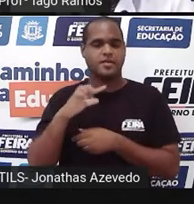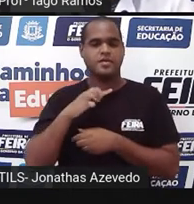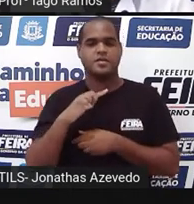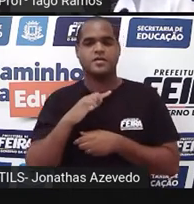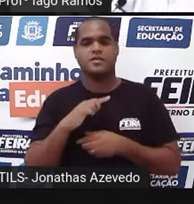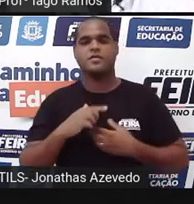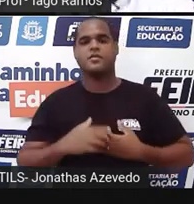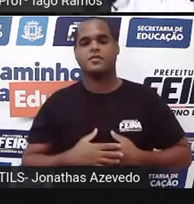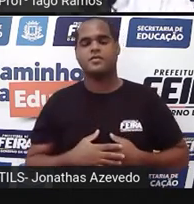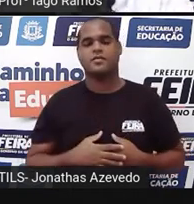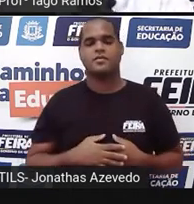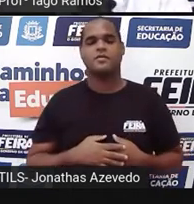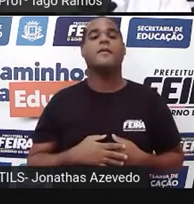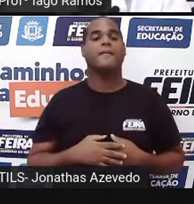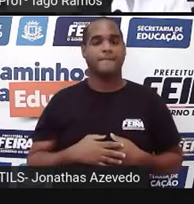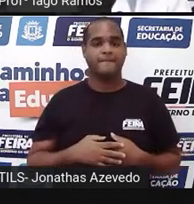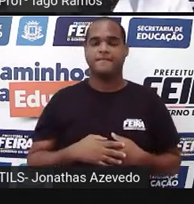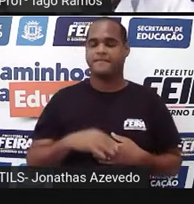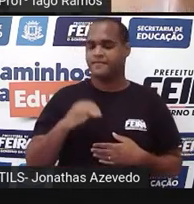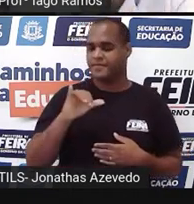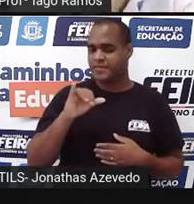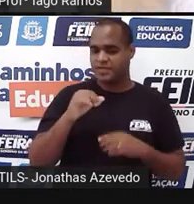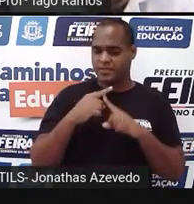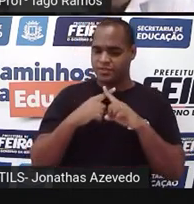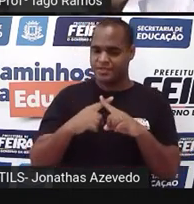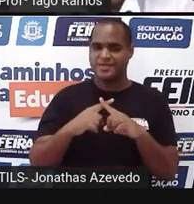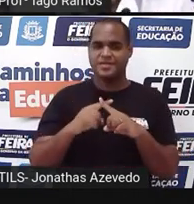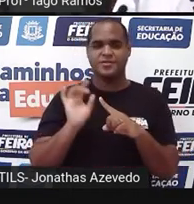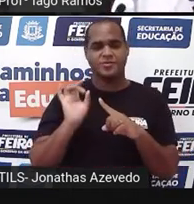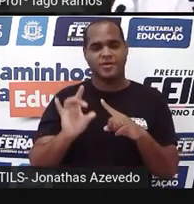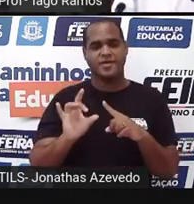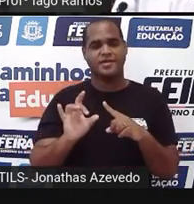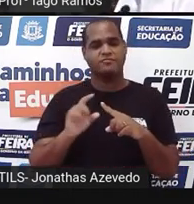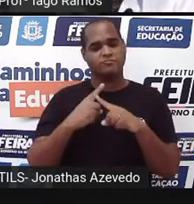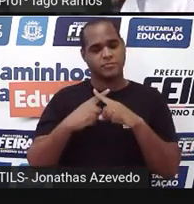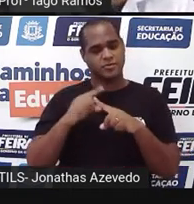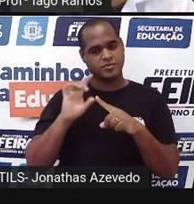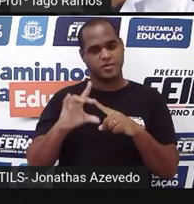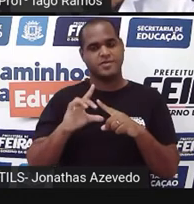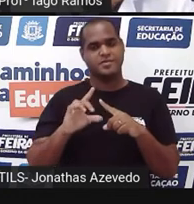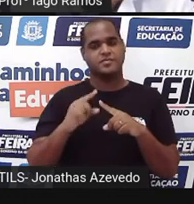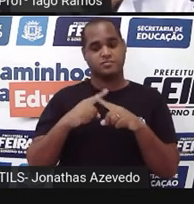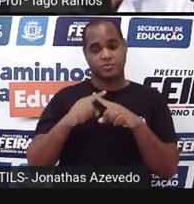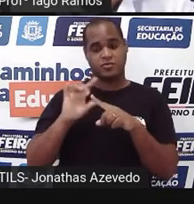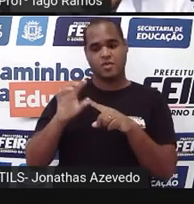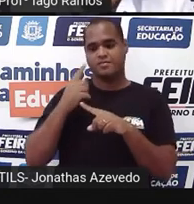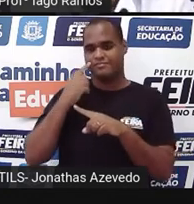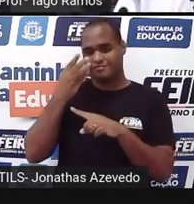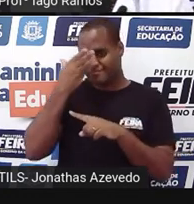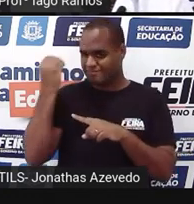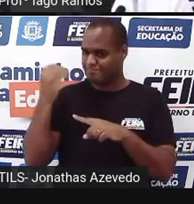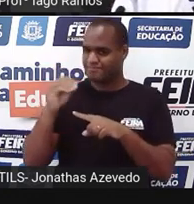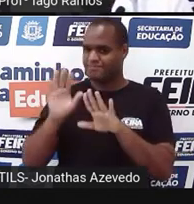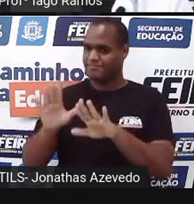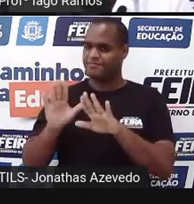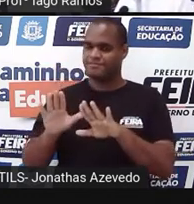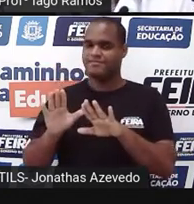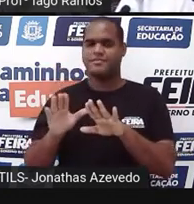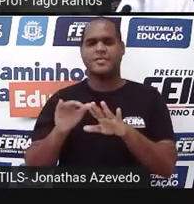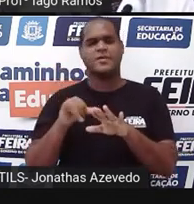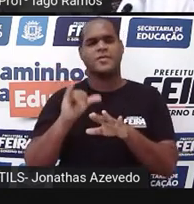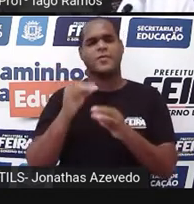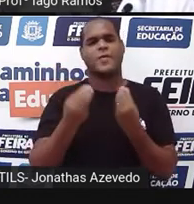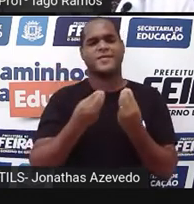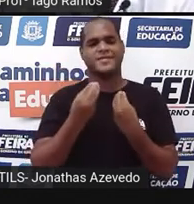x aquele Y vai ter que sair dali eu quero deixar só o x sozinho eu quero isolar o x tão que é que eu faço com esse